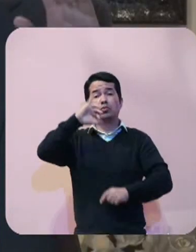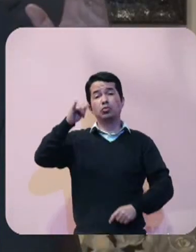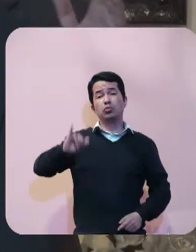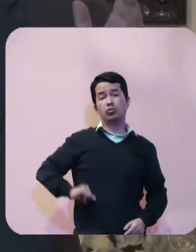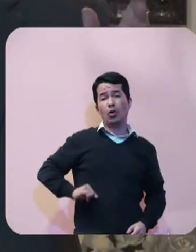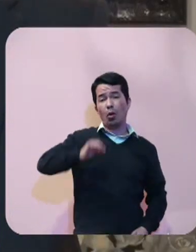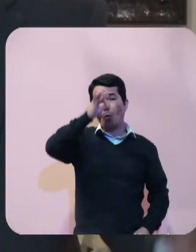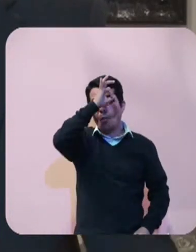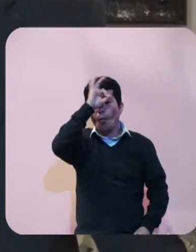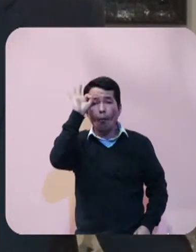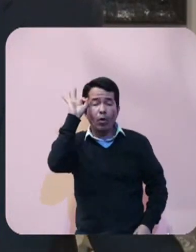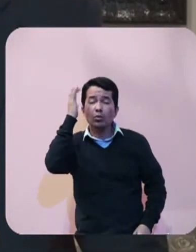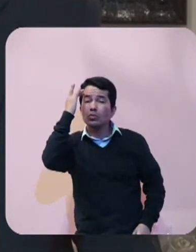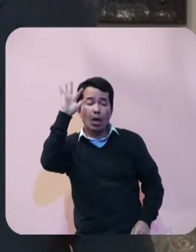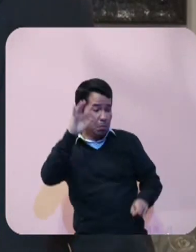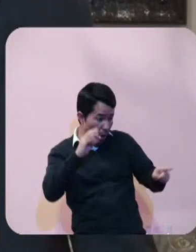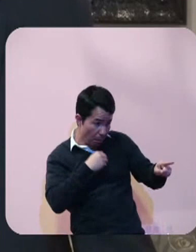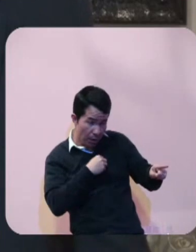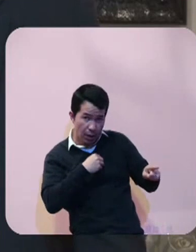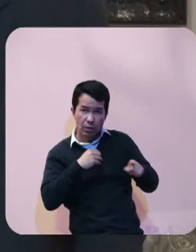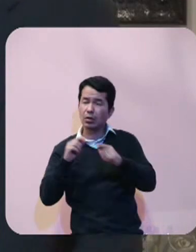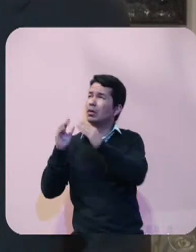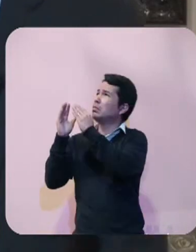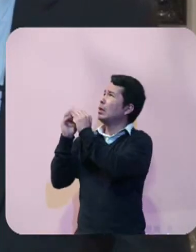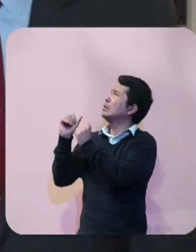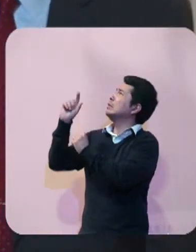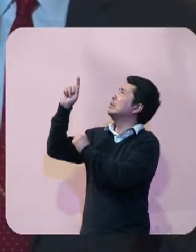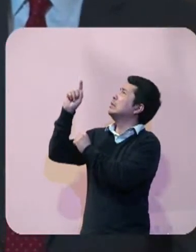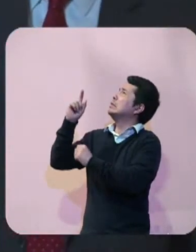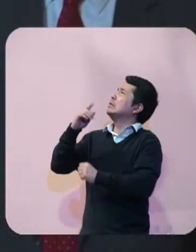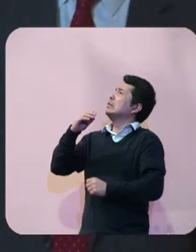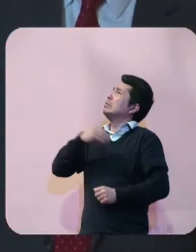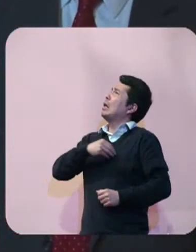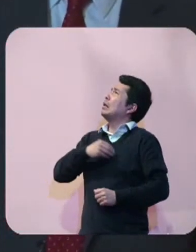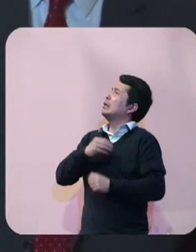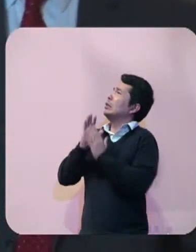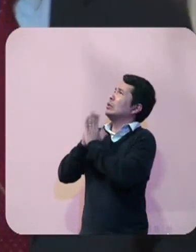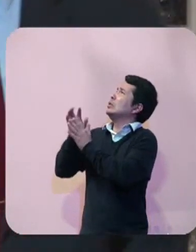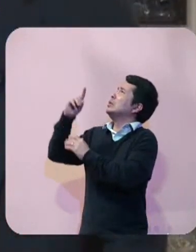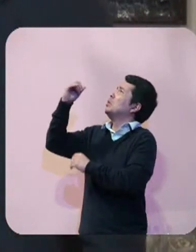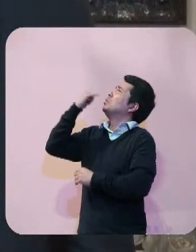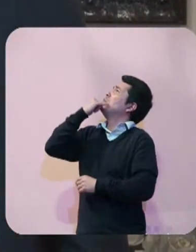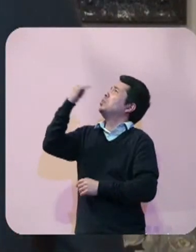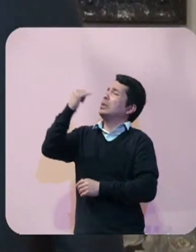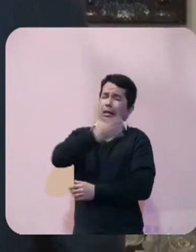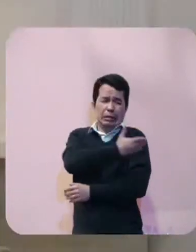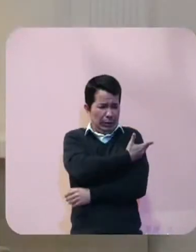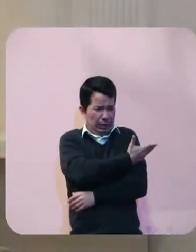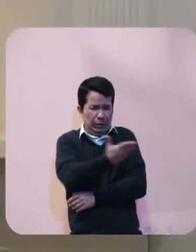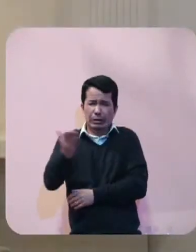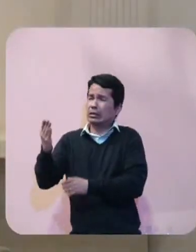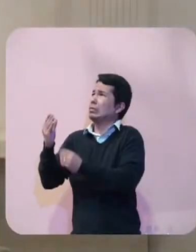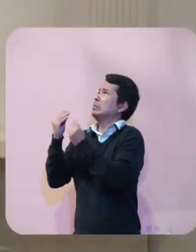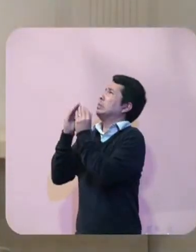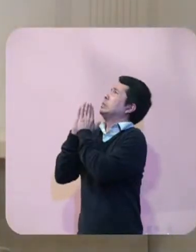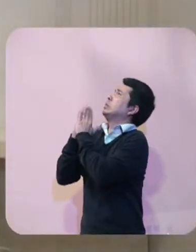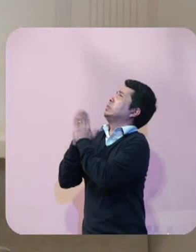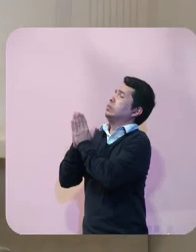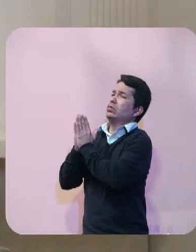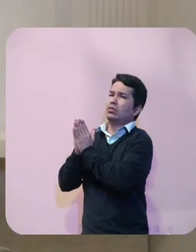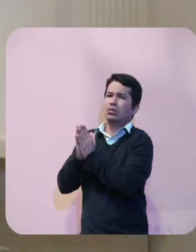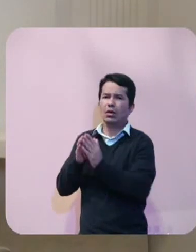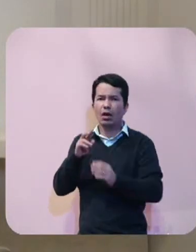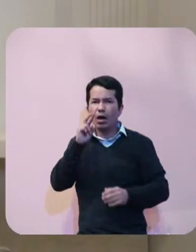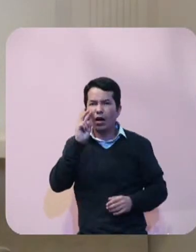filhos e blasfemado contra Deus em seu coração. E assim o fazia Jó continuamente. Que